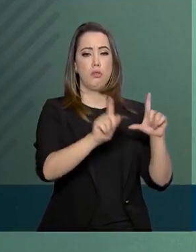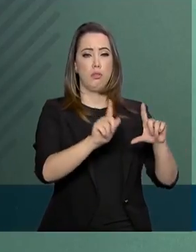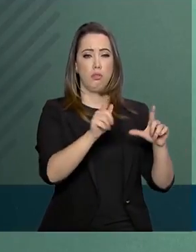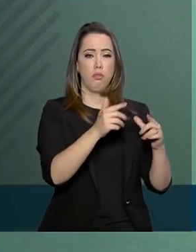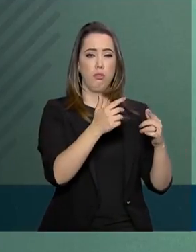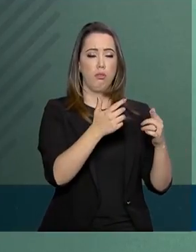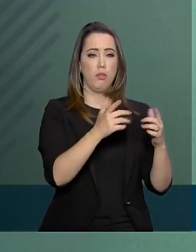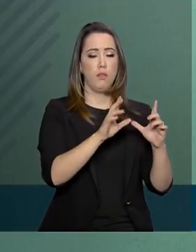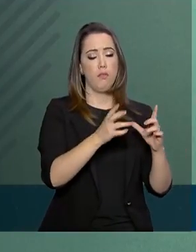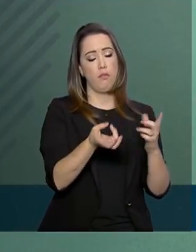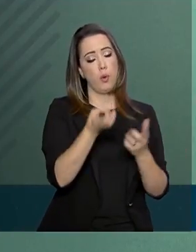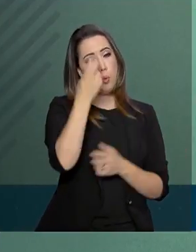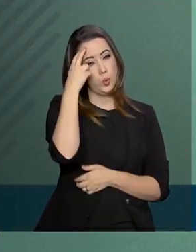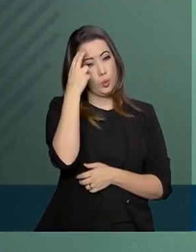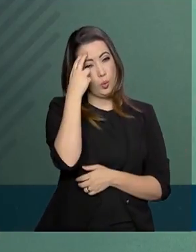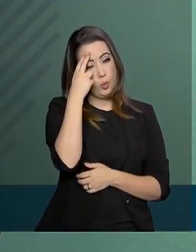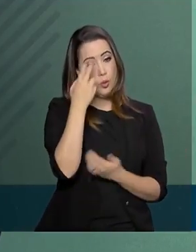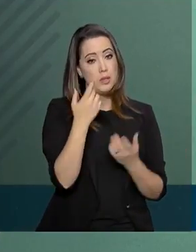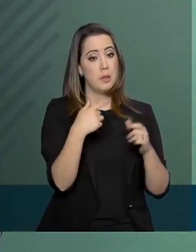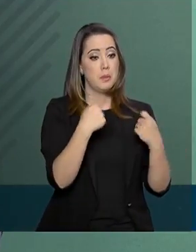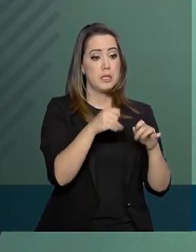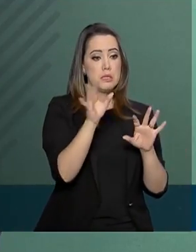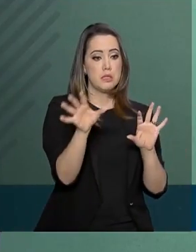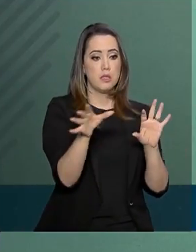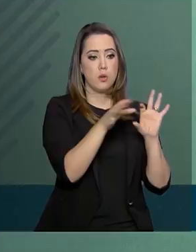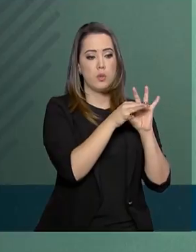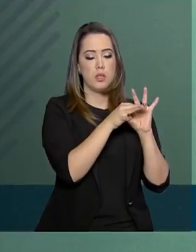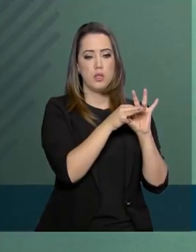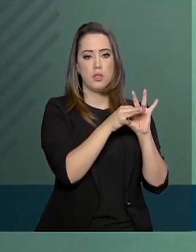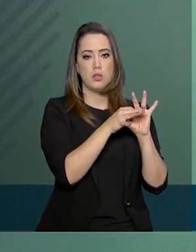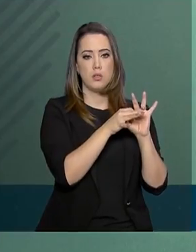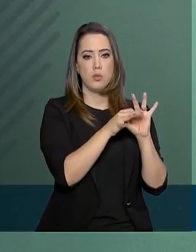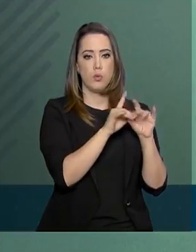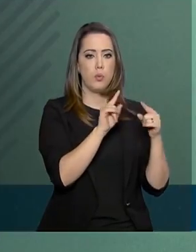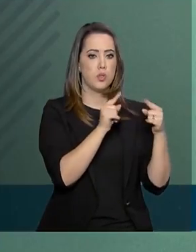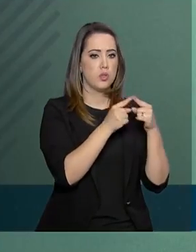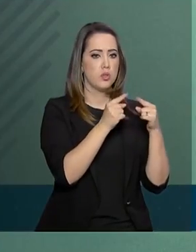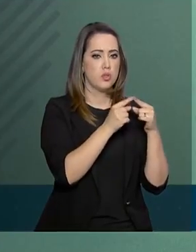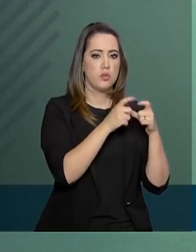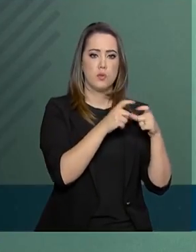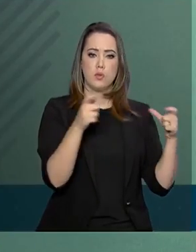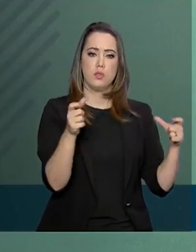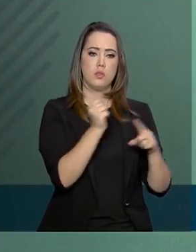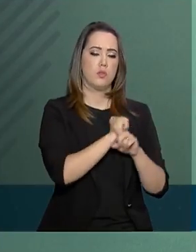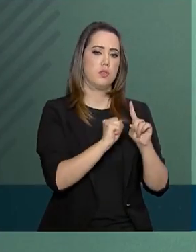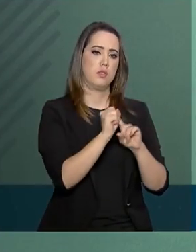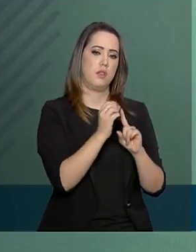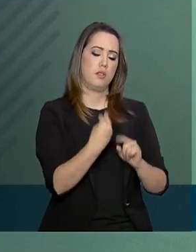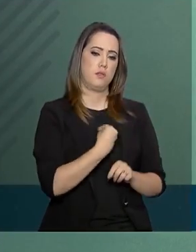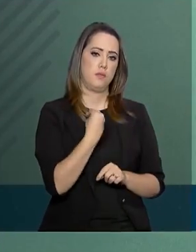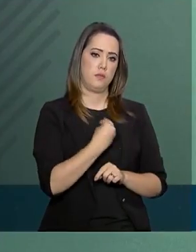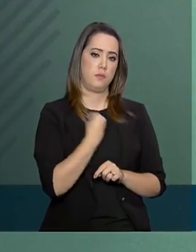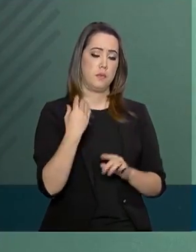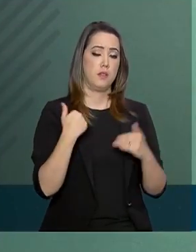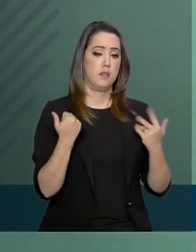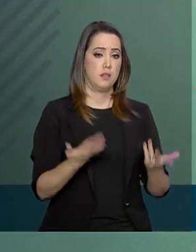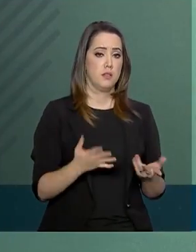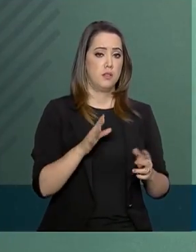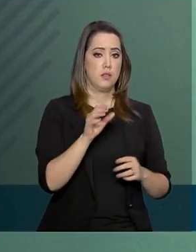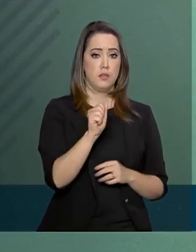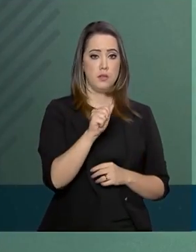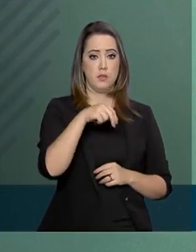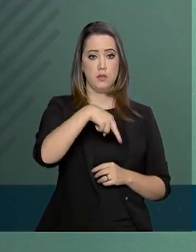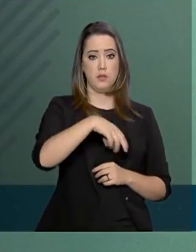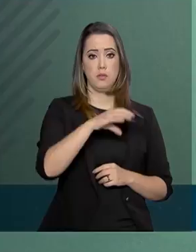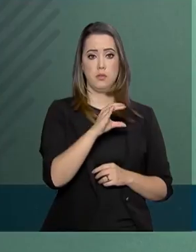cultura deve estar adaptado aos prefeitos que a maioria da sociedade vivencia então é nesse contexto que ancine vai